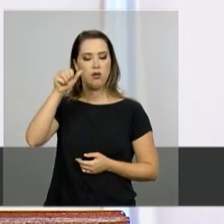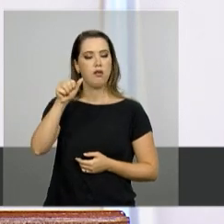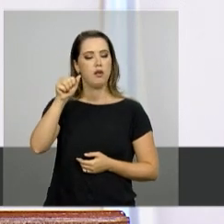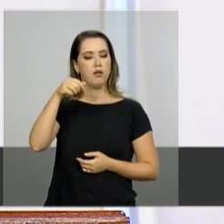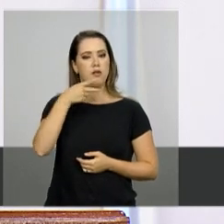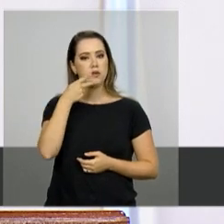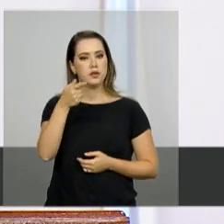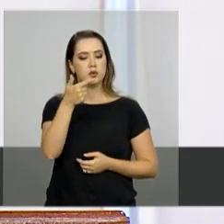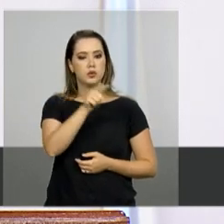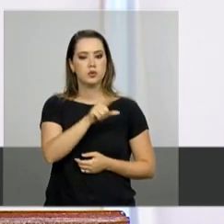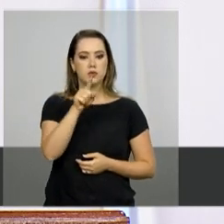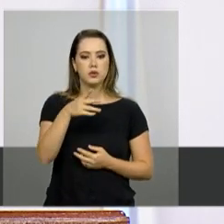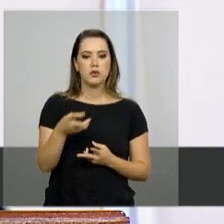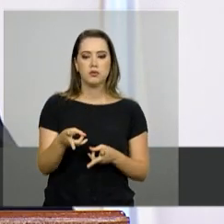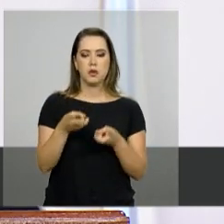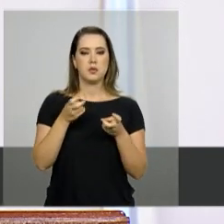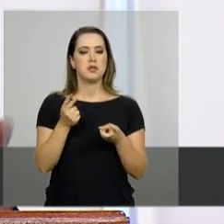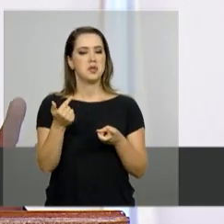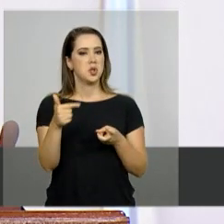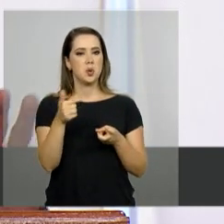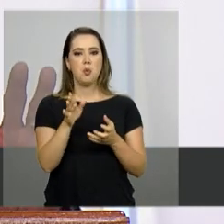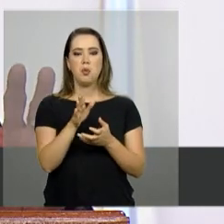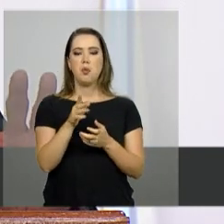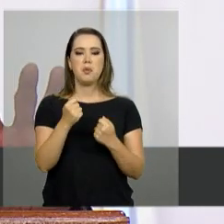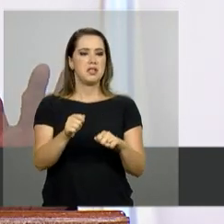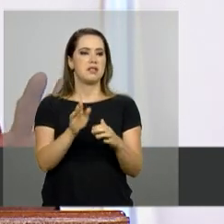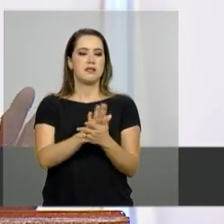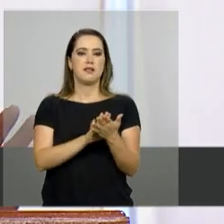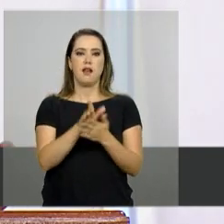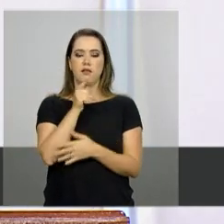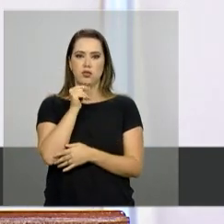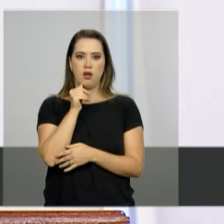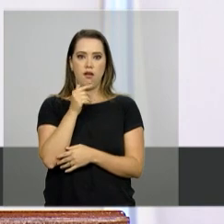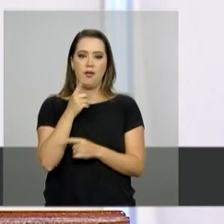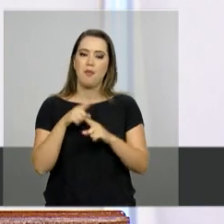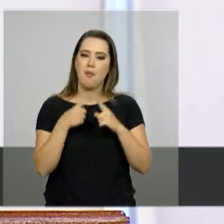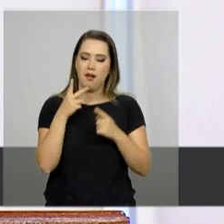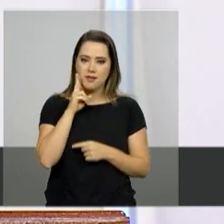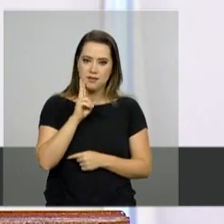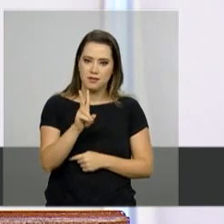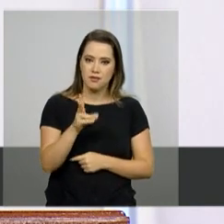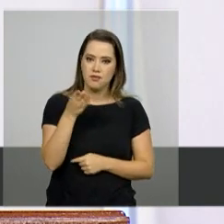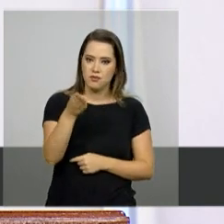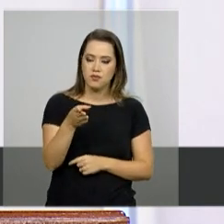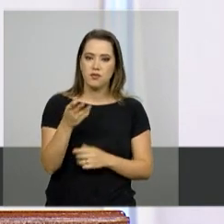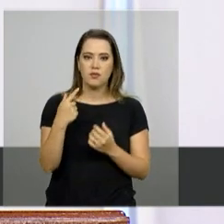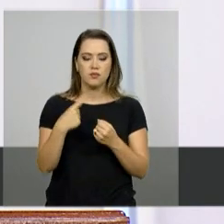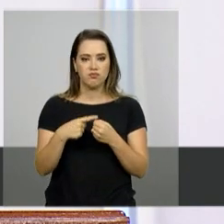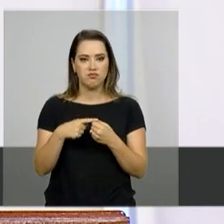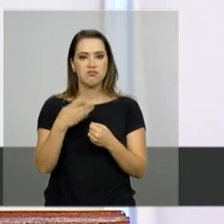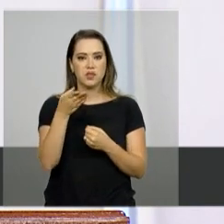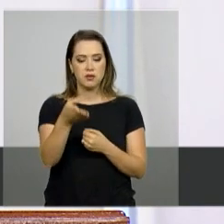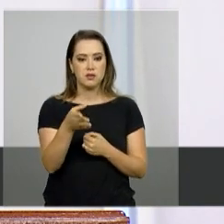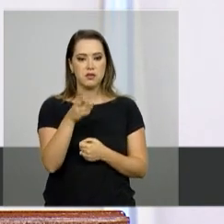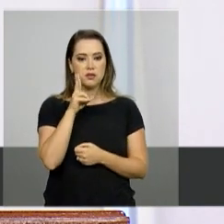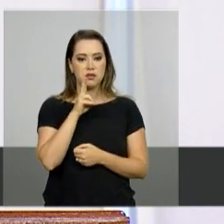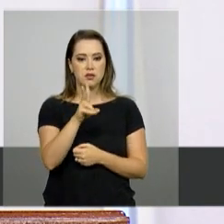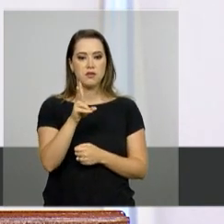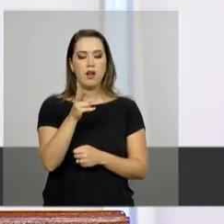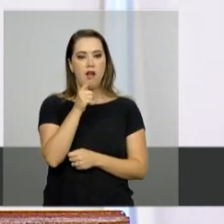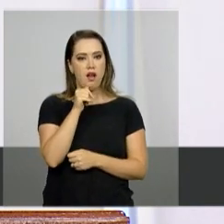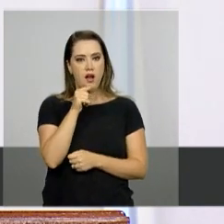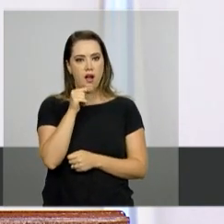do beltrame a impressão que se tem é que não é preciso cuidar disso mas quando se fala nesta matéria está só falando numa